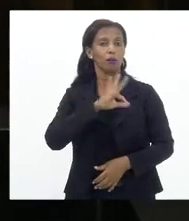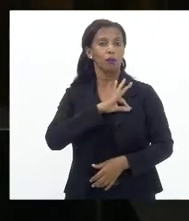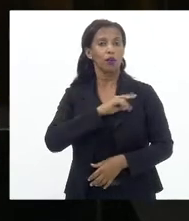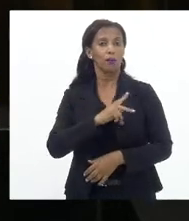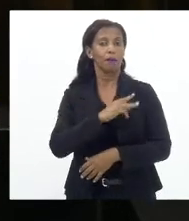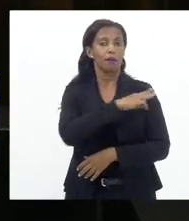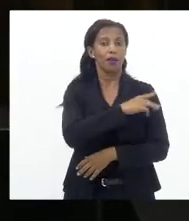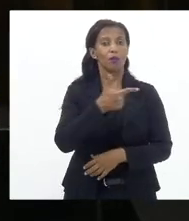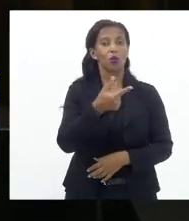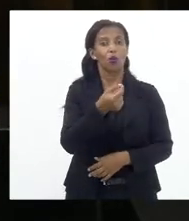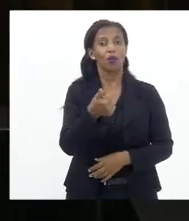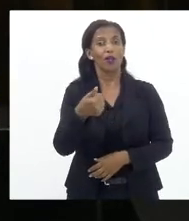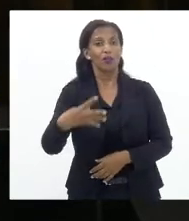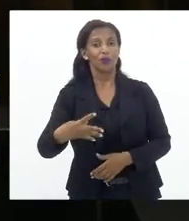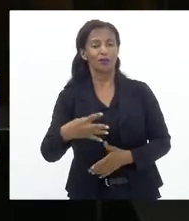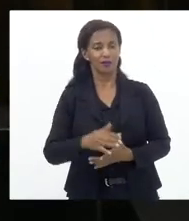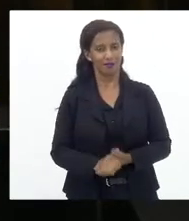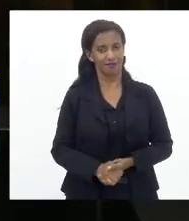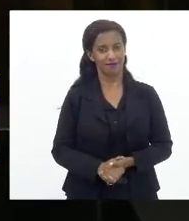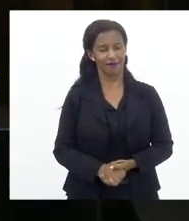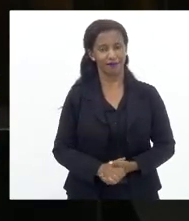Polícia Militar em 2014